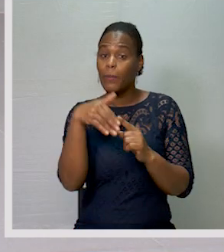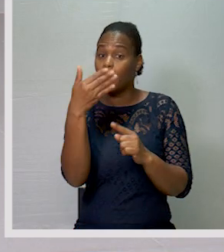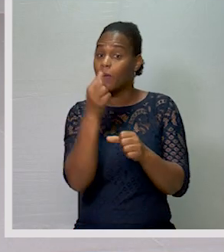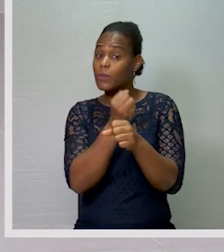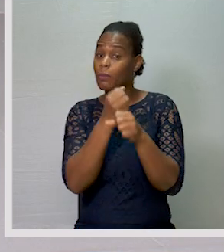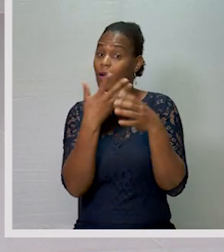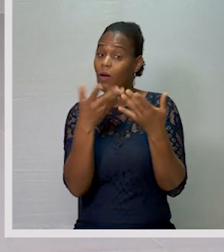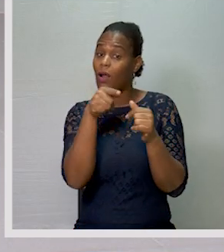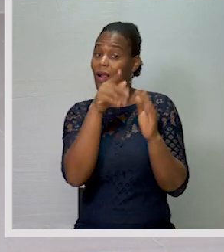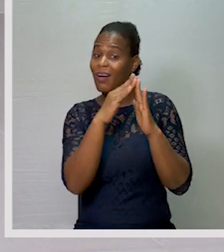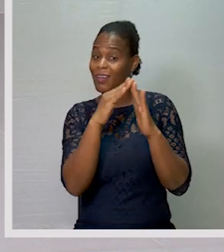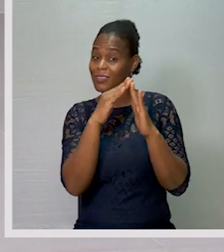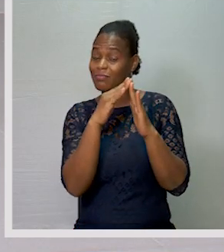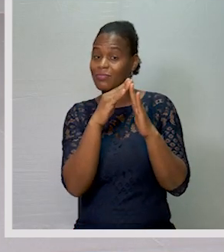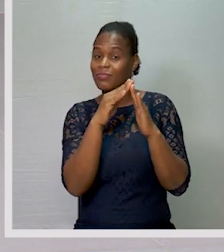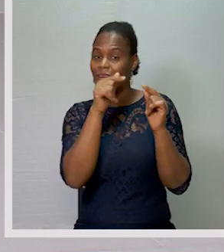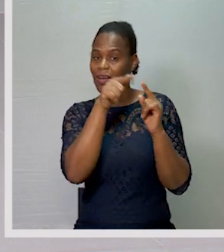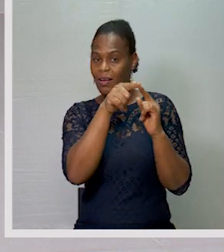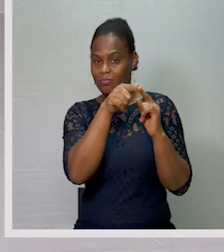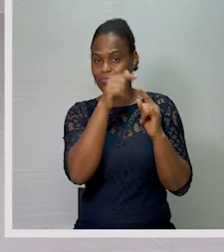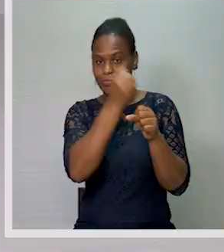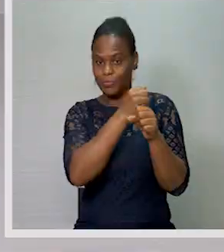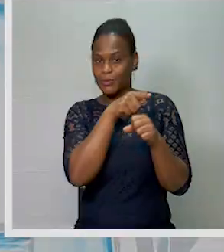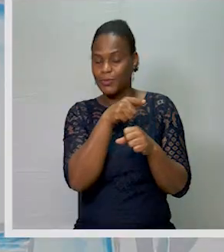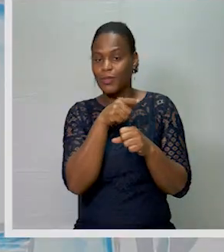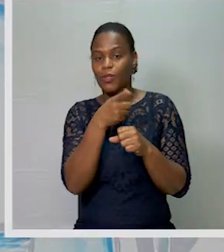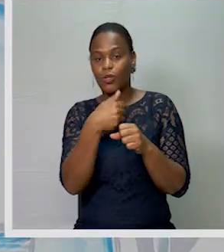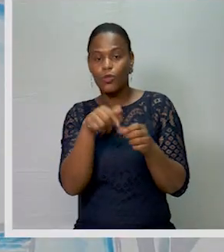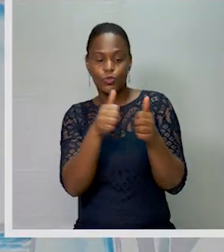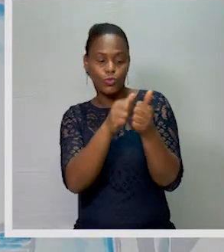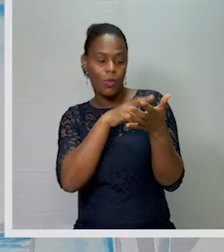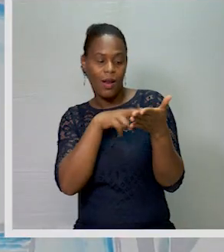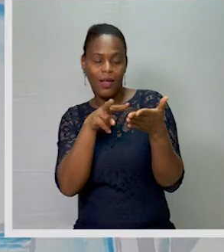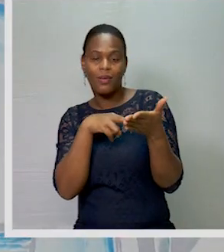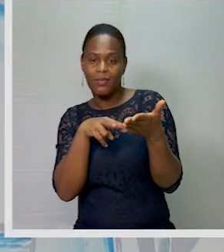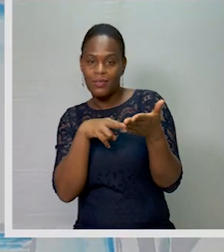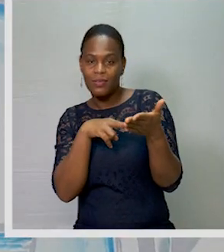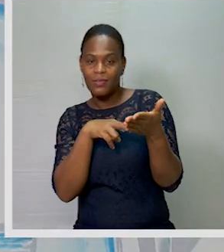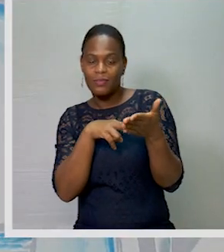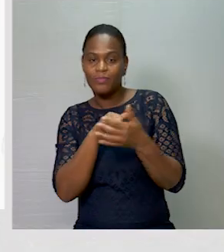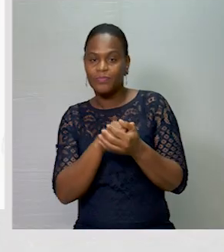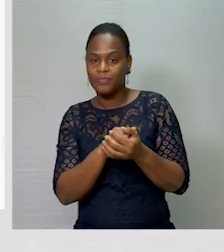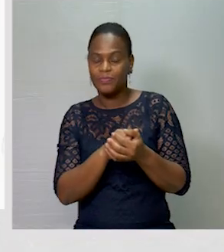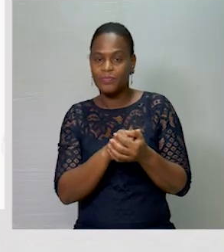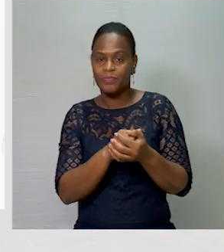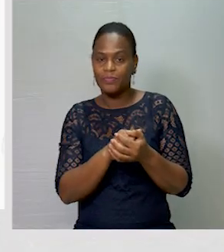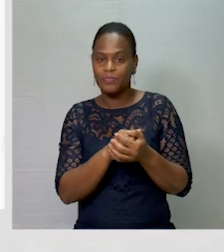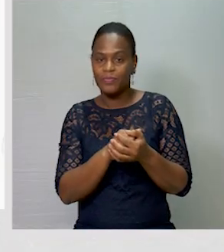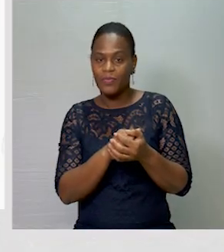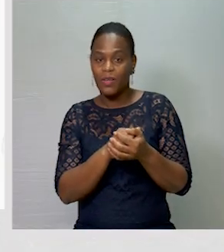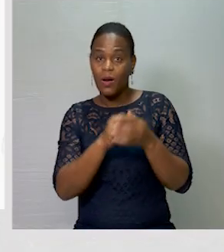Exatamente, o primeiro trabalho a ser feito lá em casa é este. E vamos ler juntos.